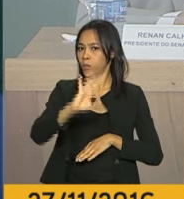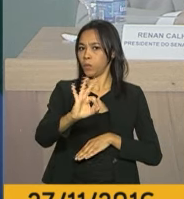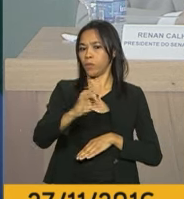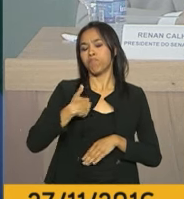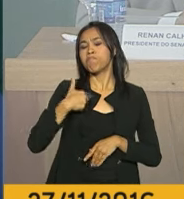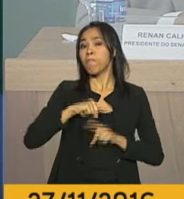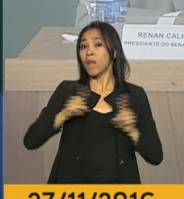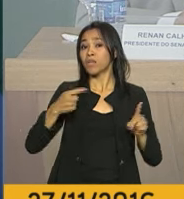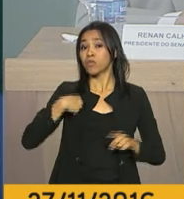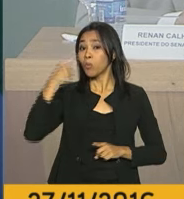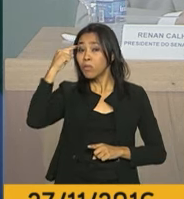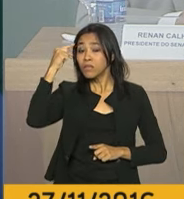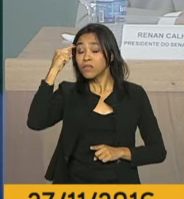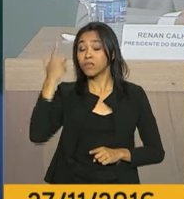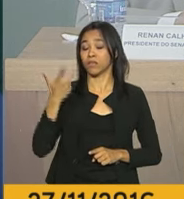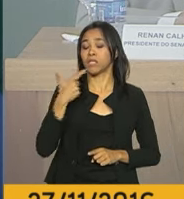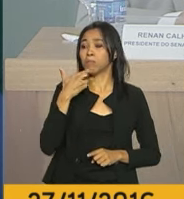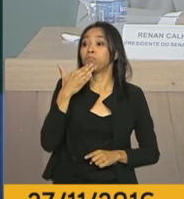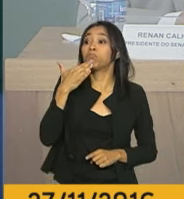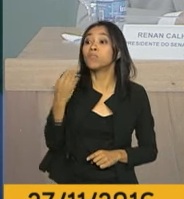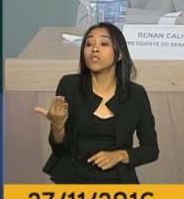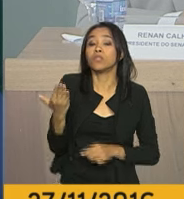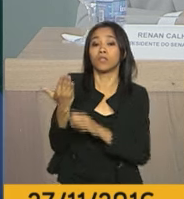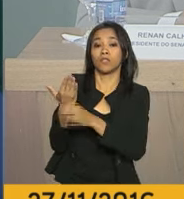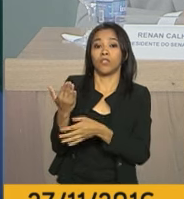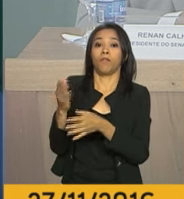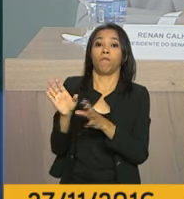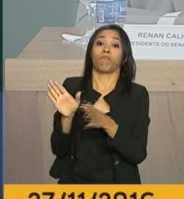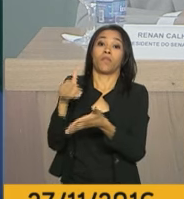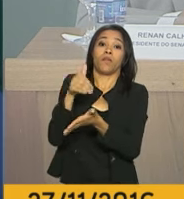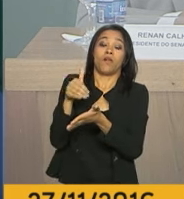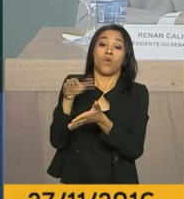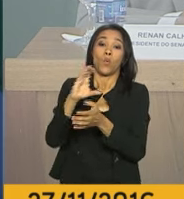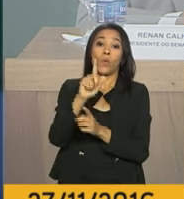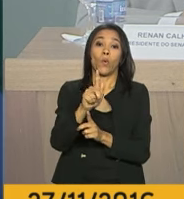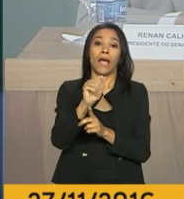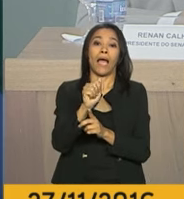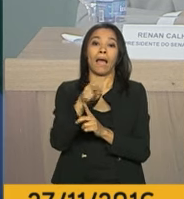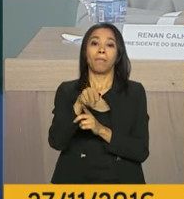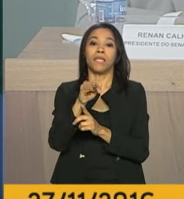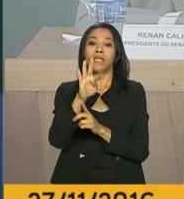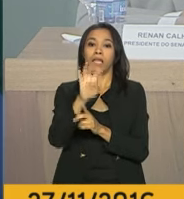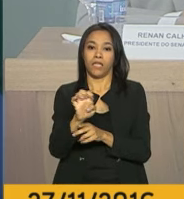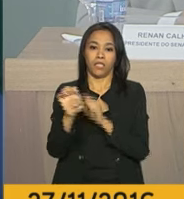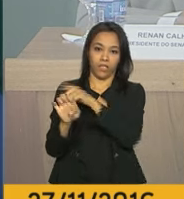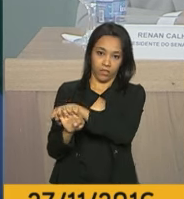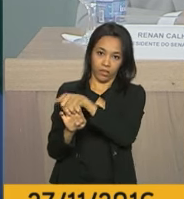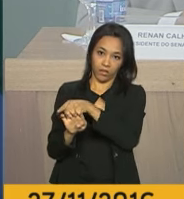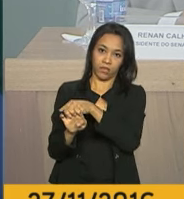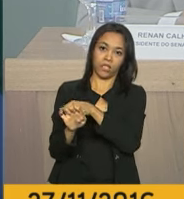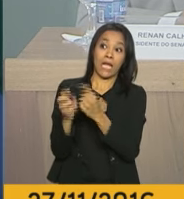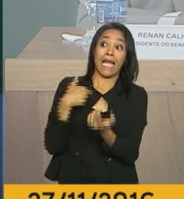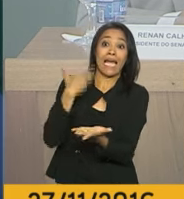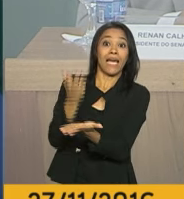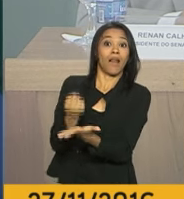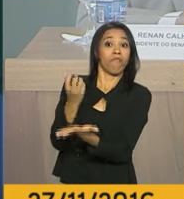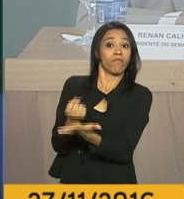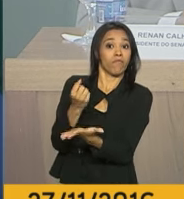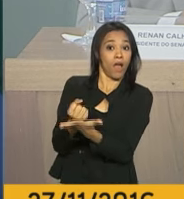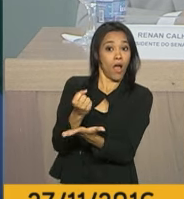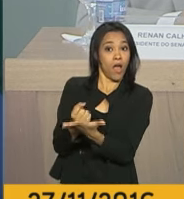pensando o seguinte, estou pensando em pedir ao Gabinete de Segurança Institucional que grave, e aí publicamente,